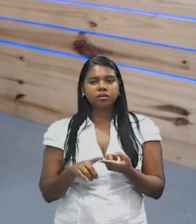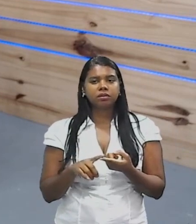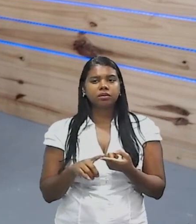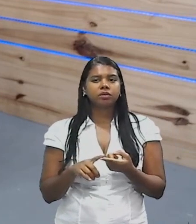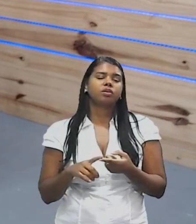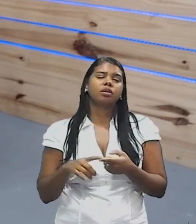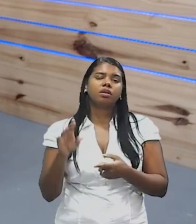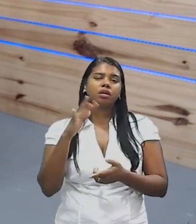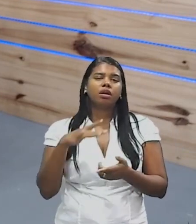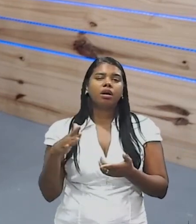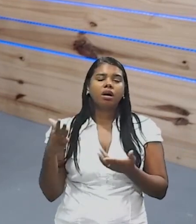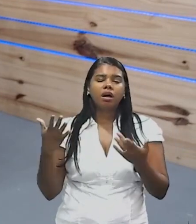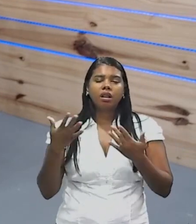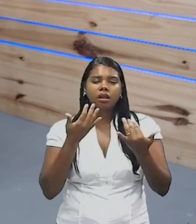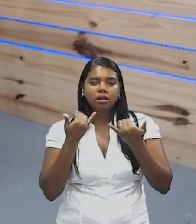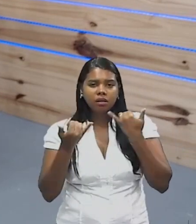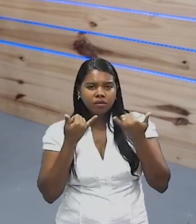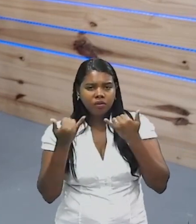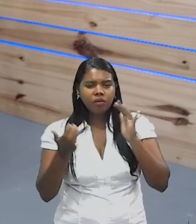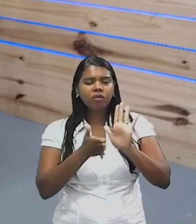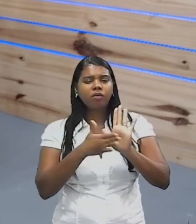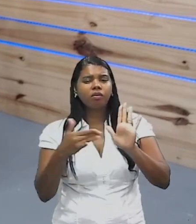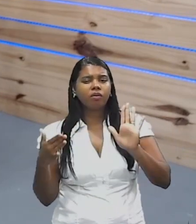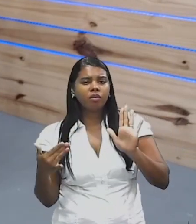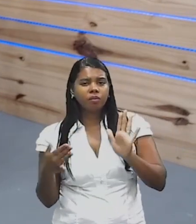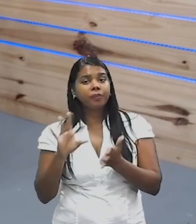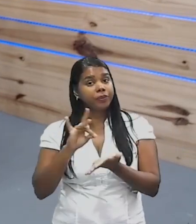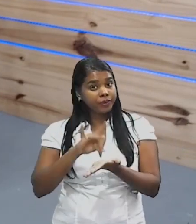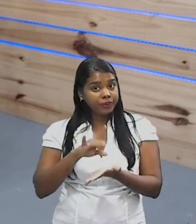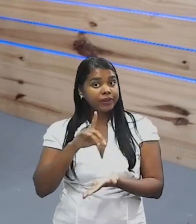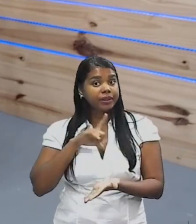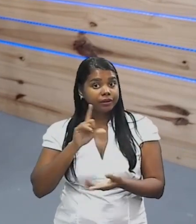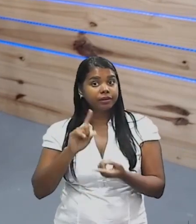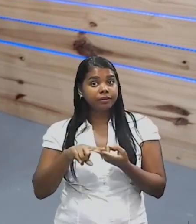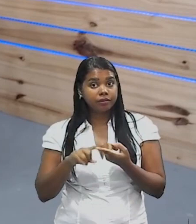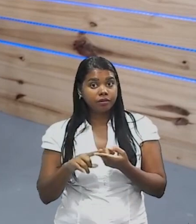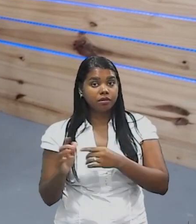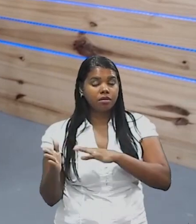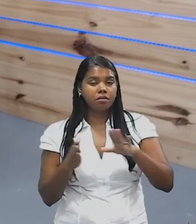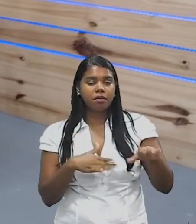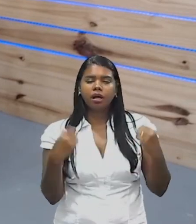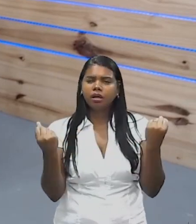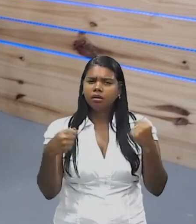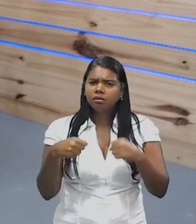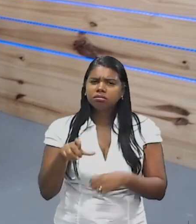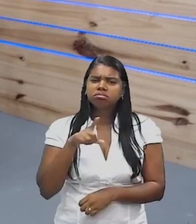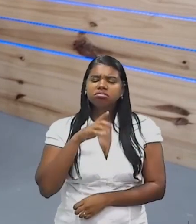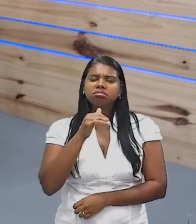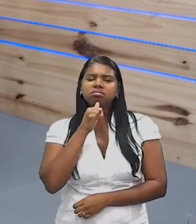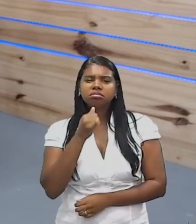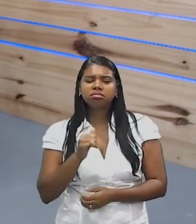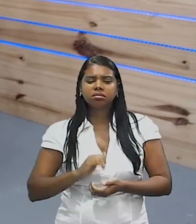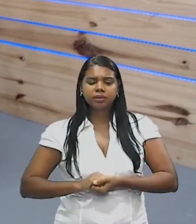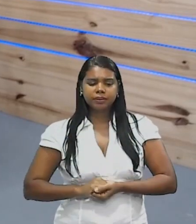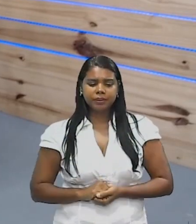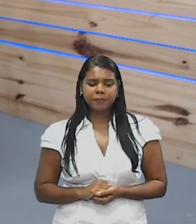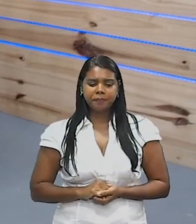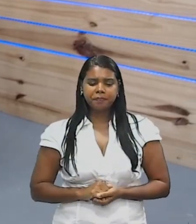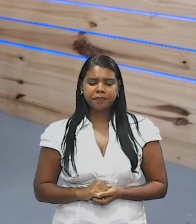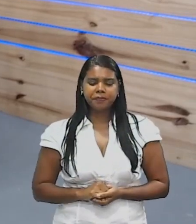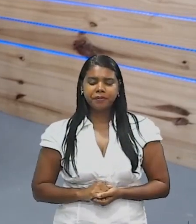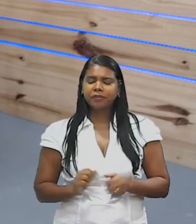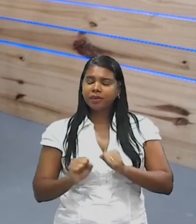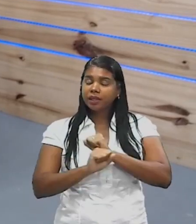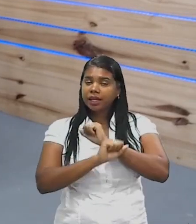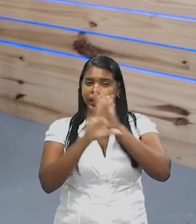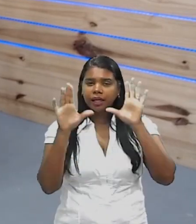dados. É preciso ter esse consentimento, certo? E aí tem que ter tem que estar